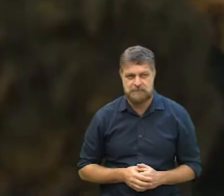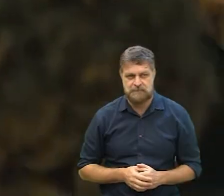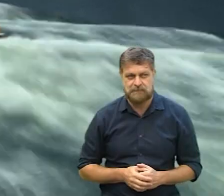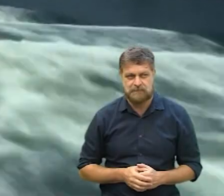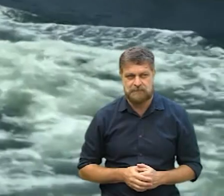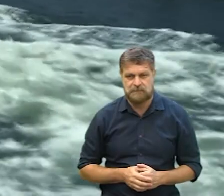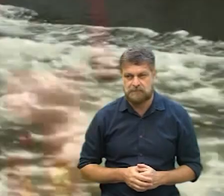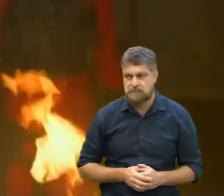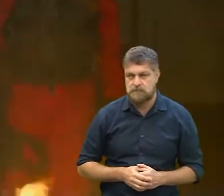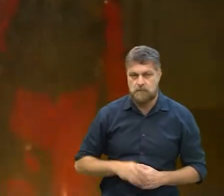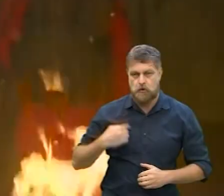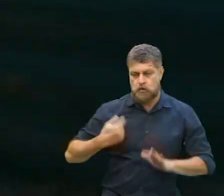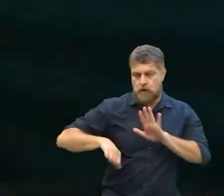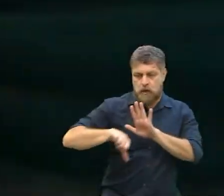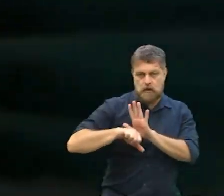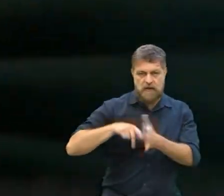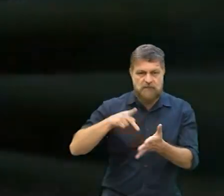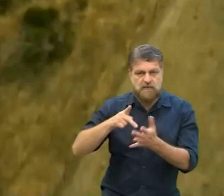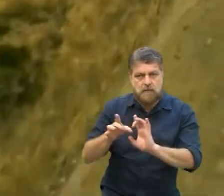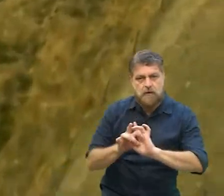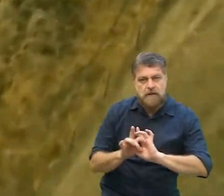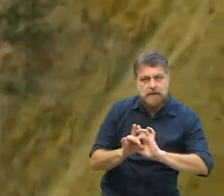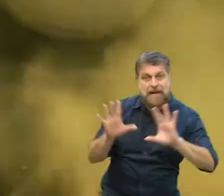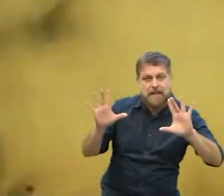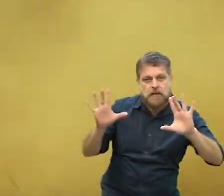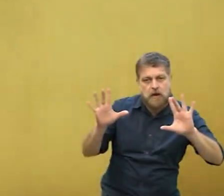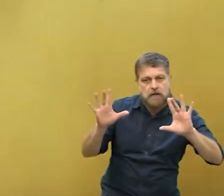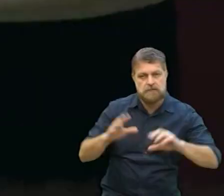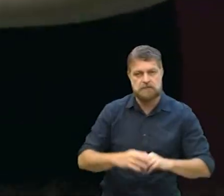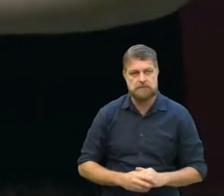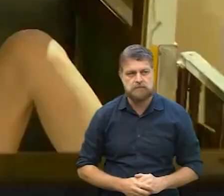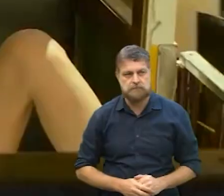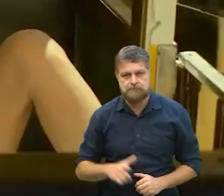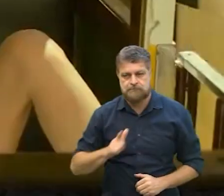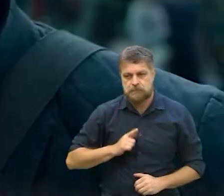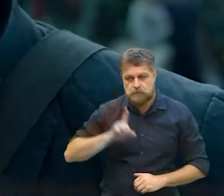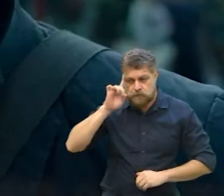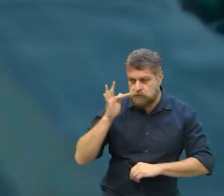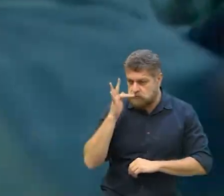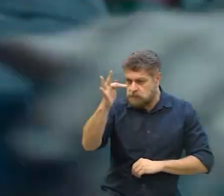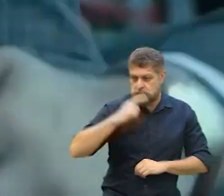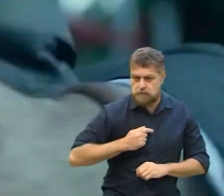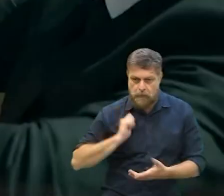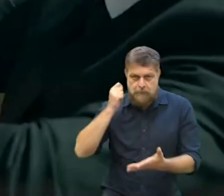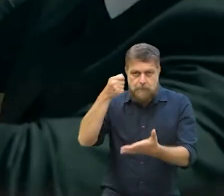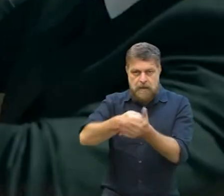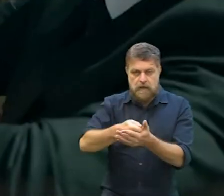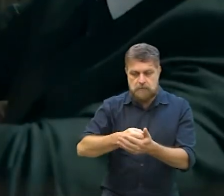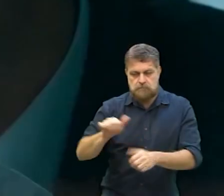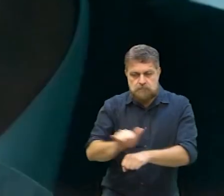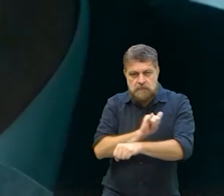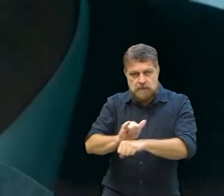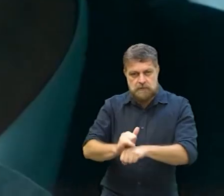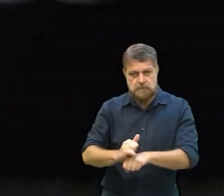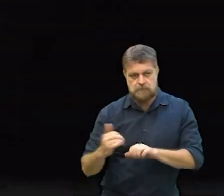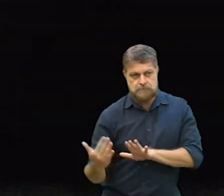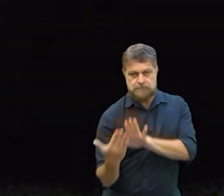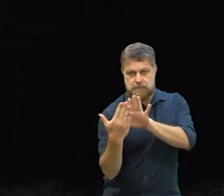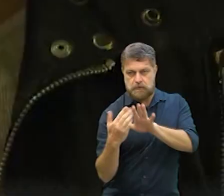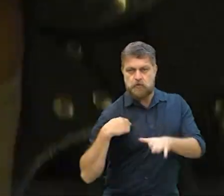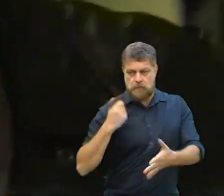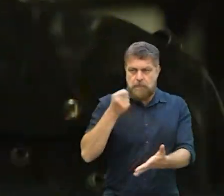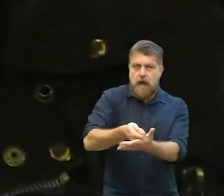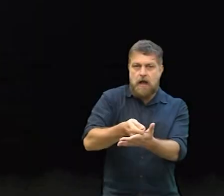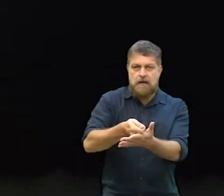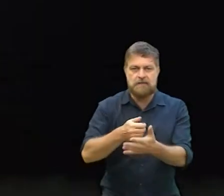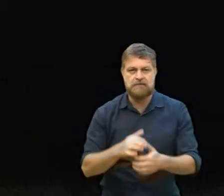Nós ladrões somos os verdadeiros libertadores. E se algum dia tivermos que pagar um preço por isso, nós pagamos.